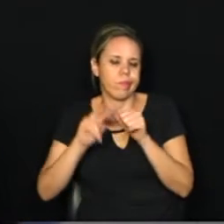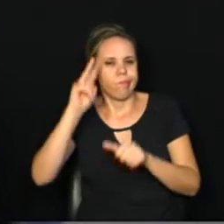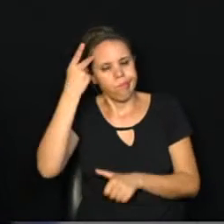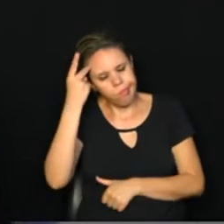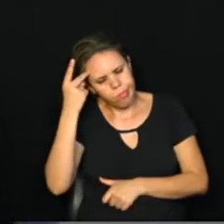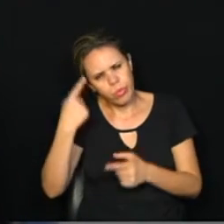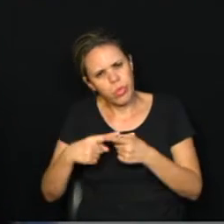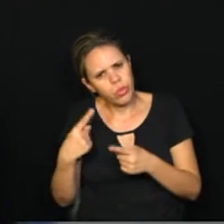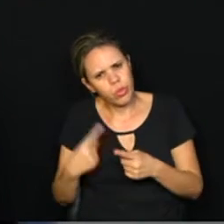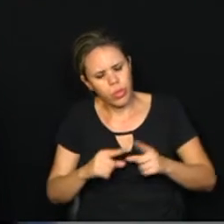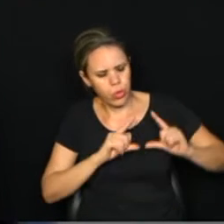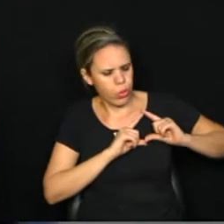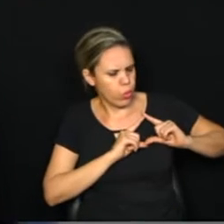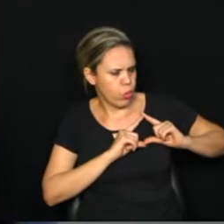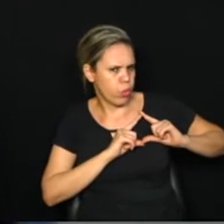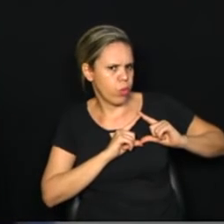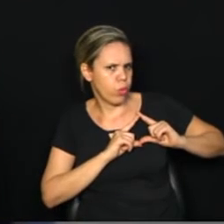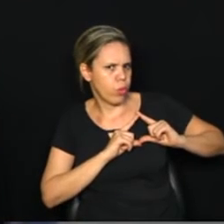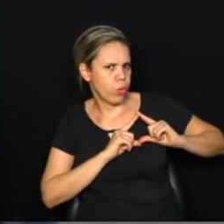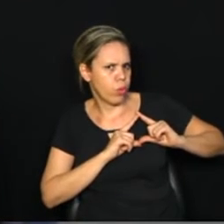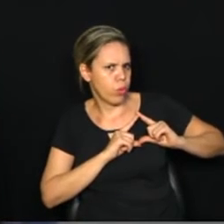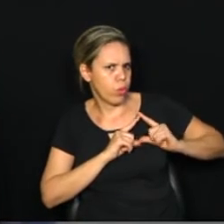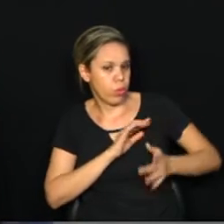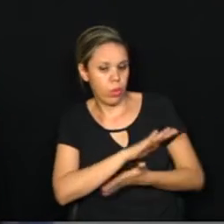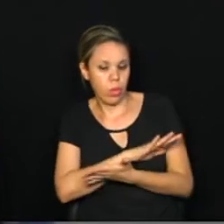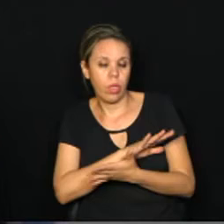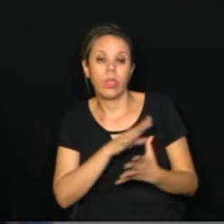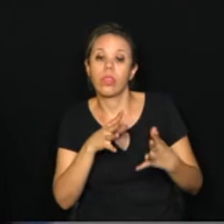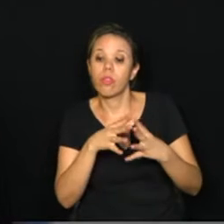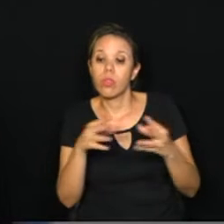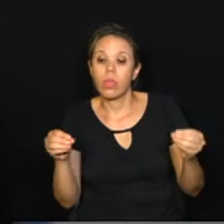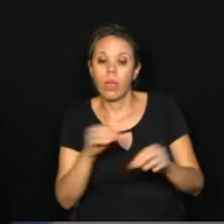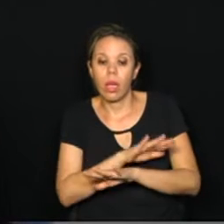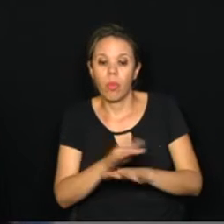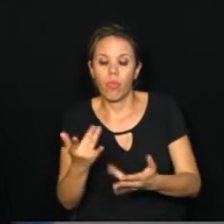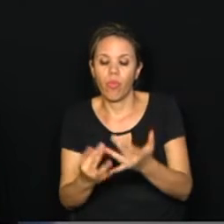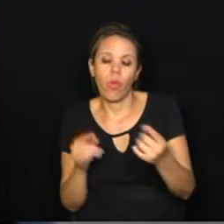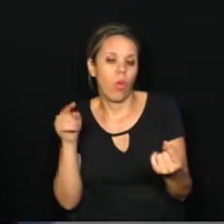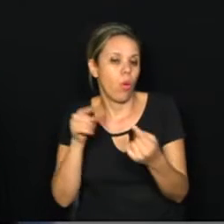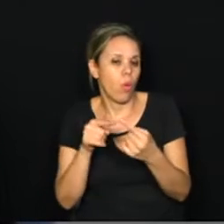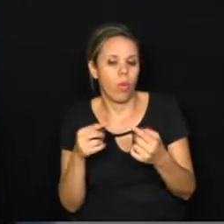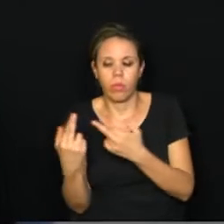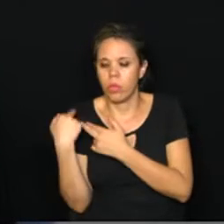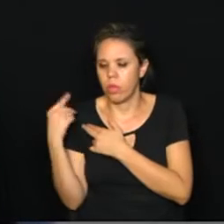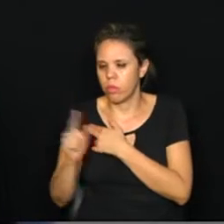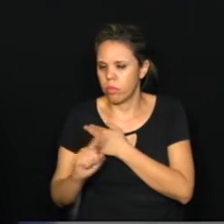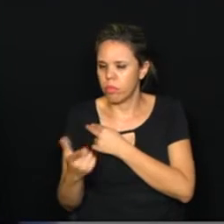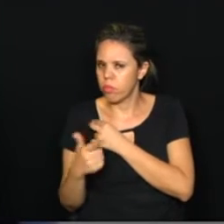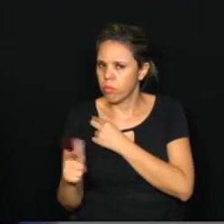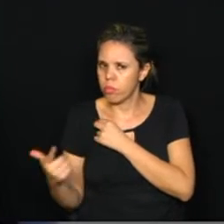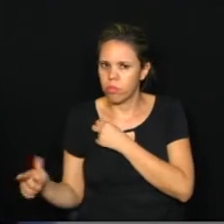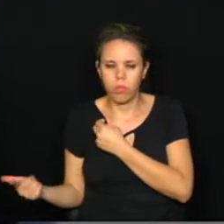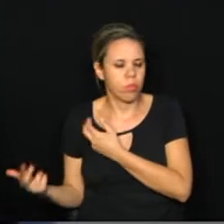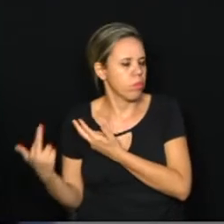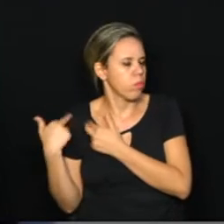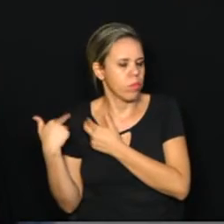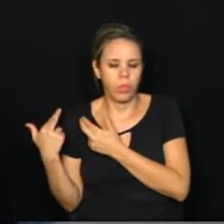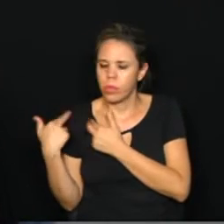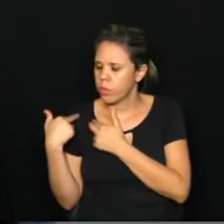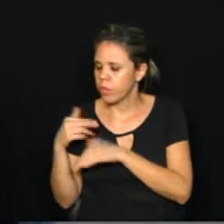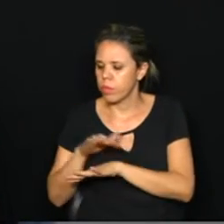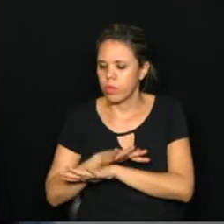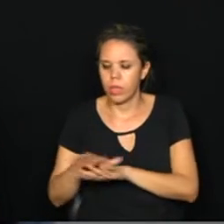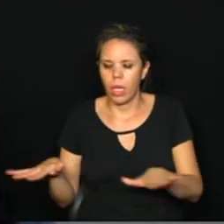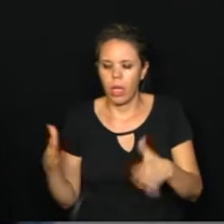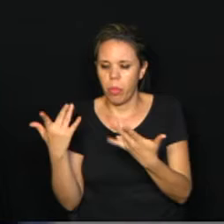que a Defesa Civil não foi combater incêndio? Porque não é missão constitucional dela. Ela não tem essa atribuição. Isso é atribuição